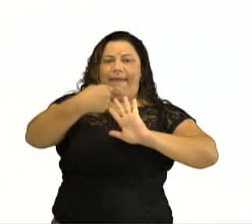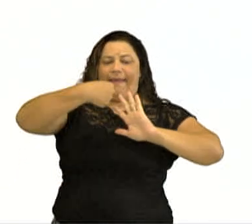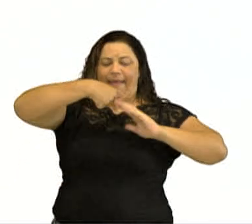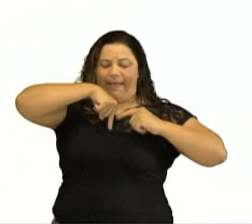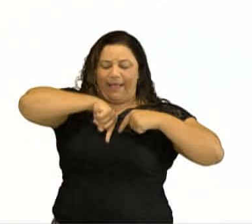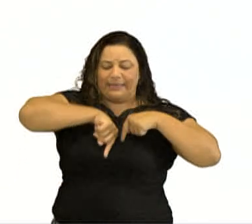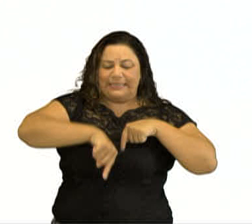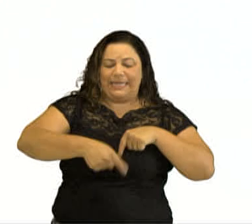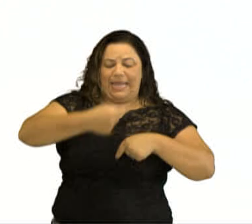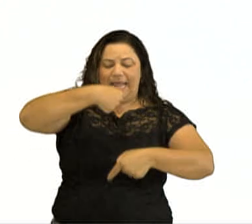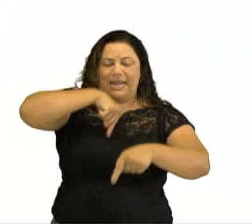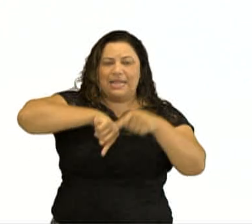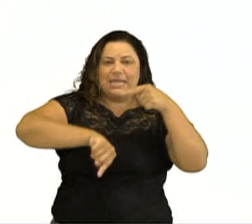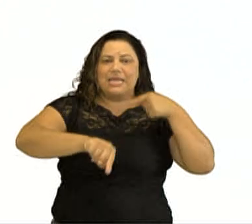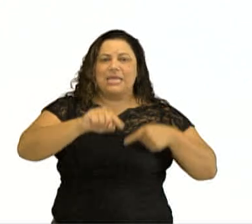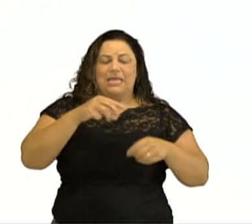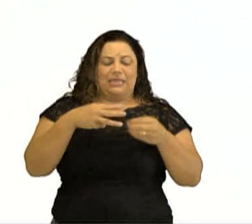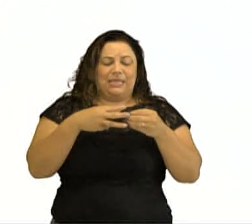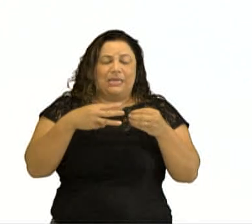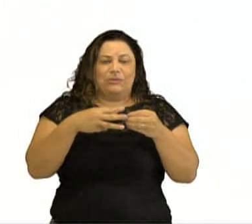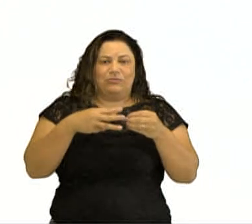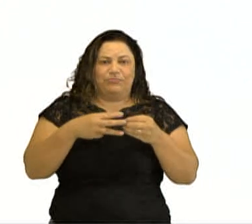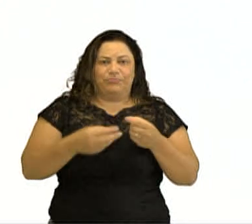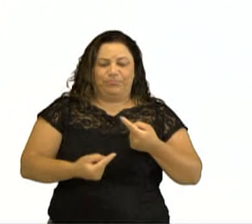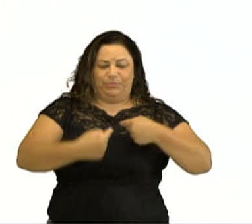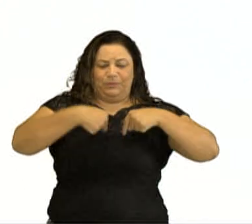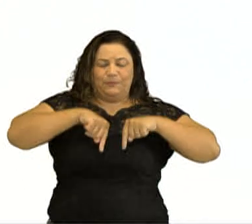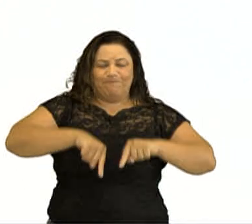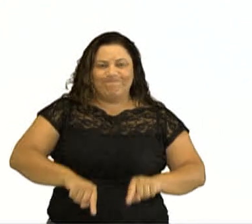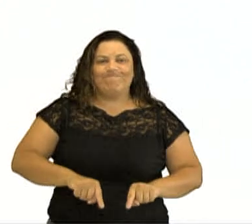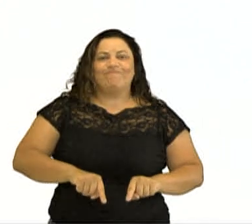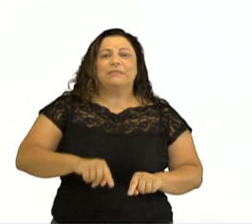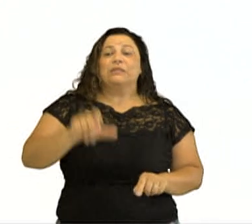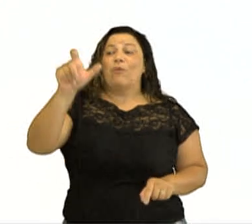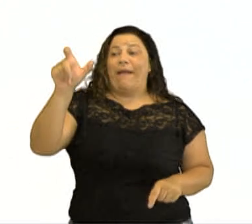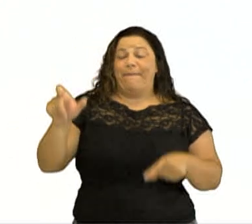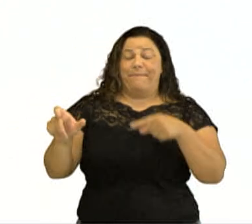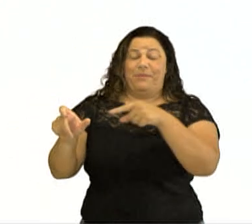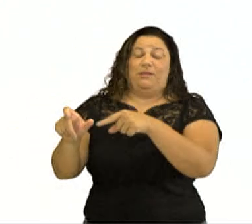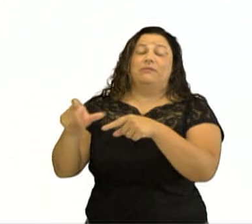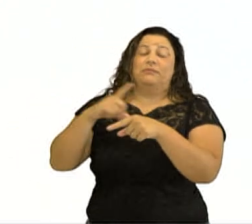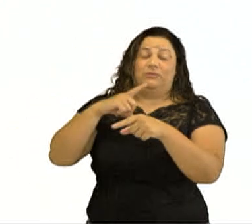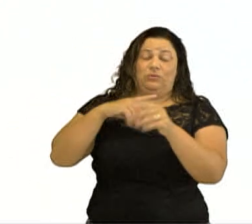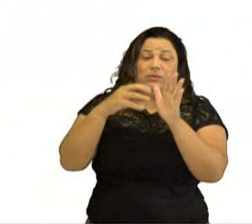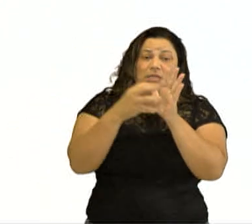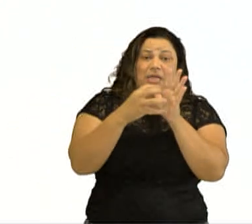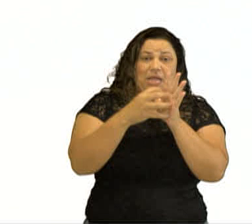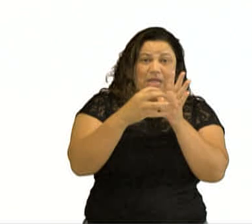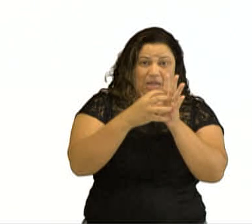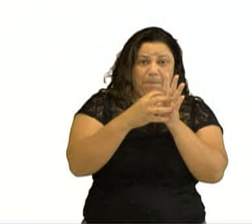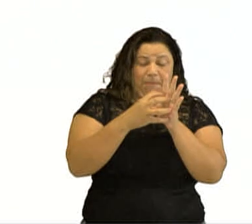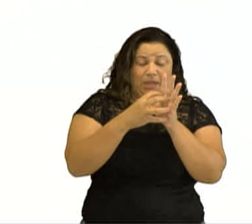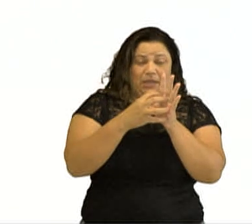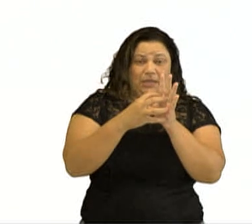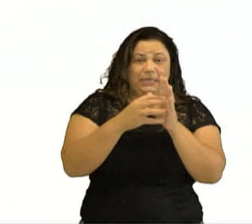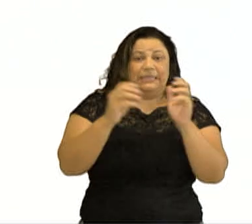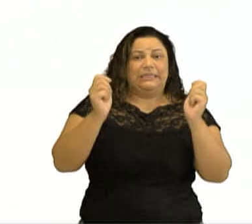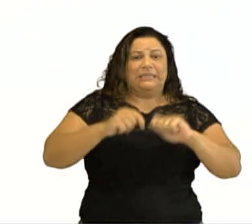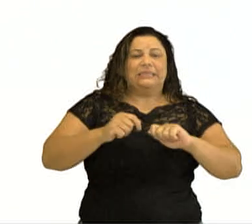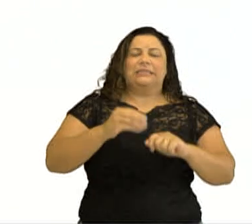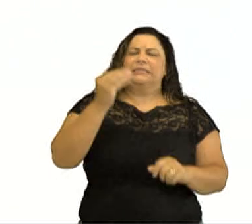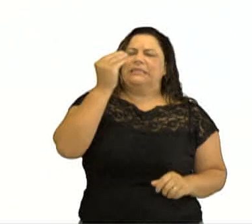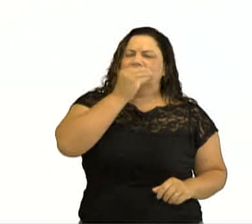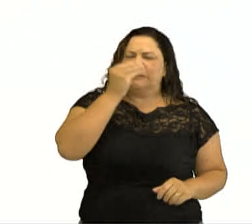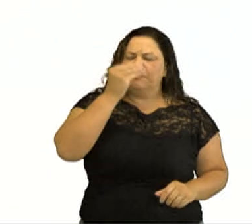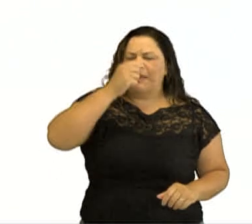seu corpo e aí fazer uma infestação. Uma pessoa com AIDS, muitas vezes não morre de AIDS. Ela pode ter um desenvolvimento de